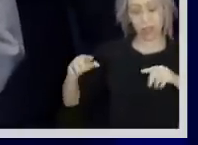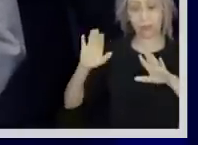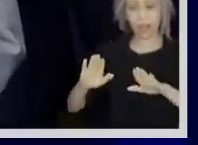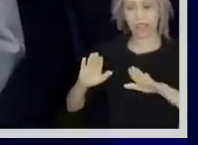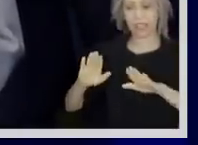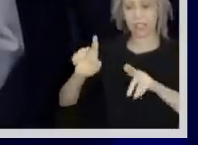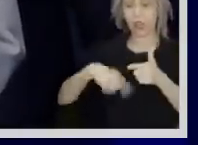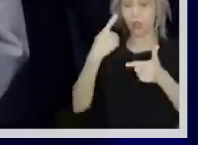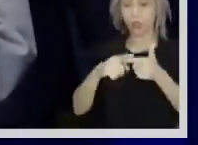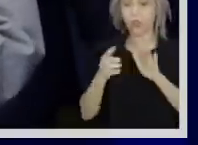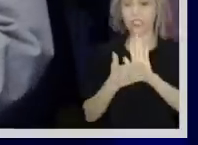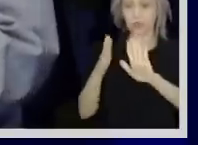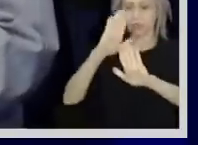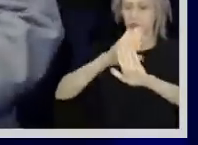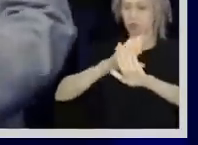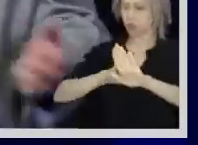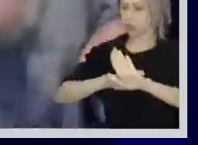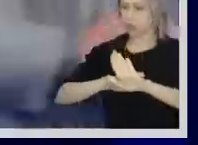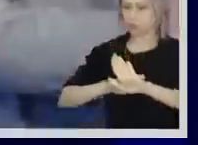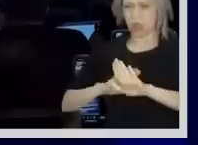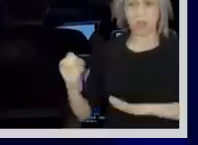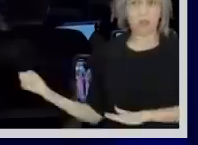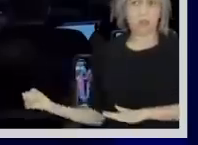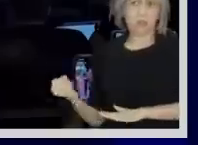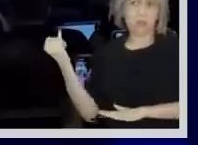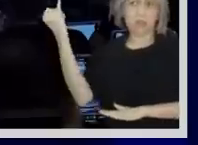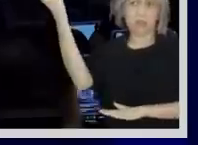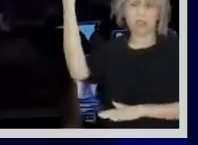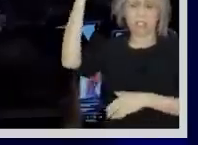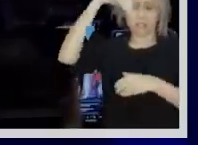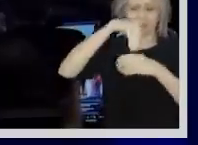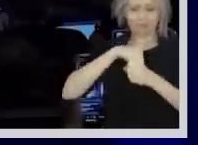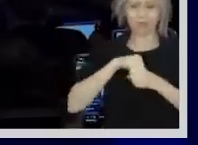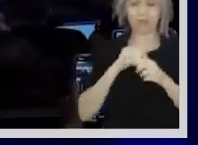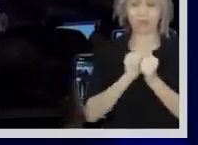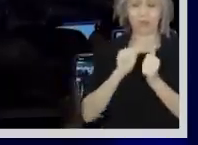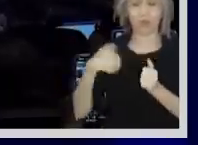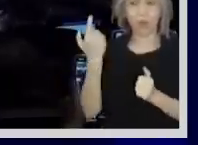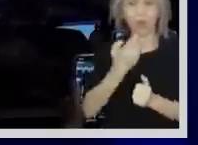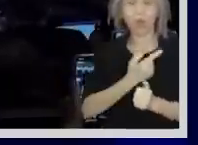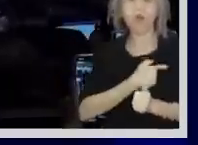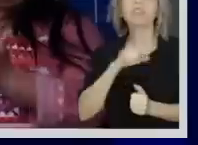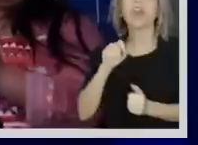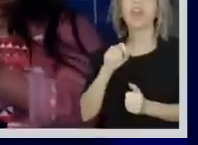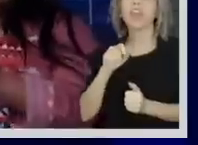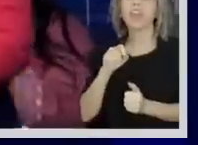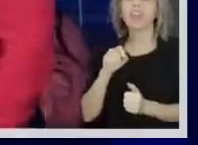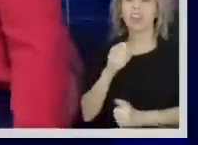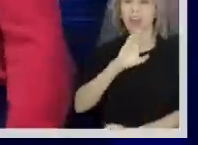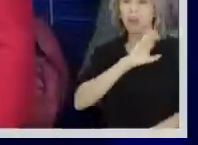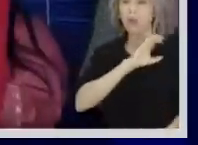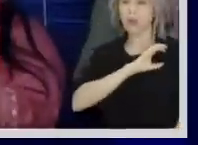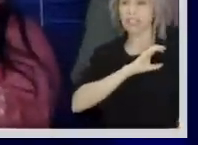não me mostra efetivamente defender princípios liberais, princípios de transparências,